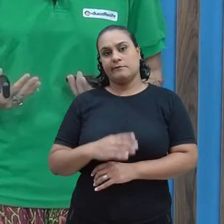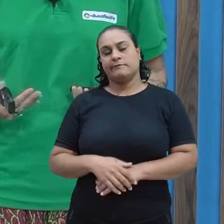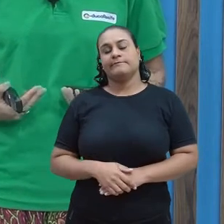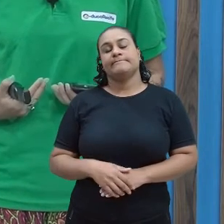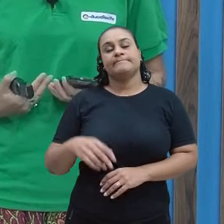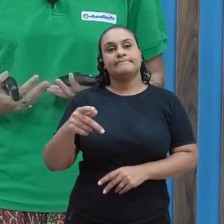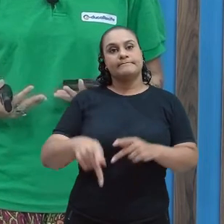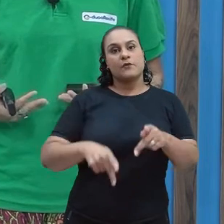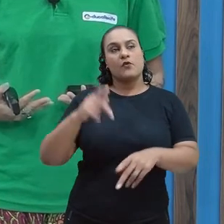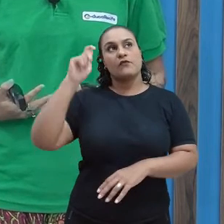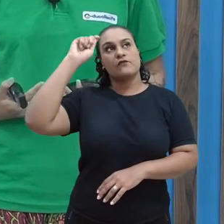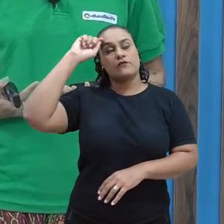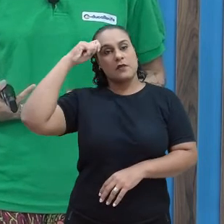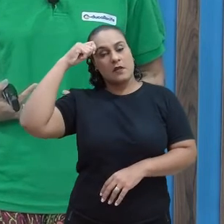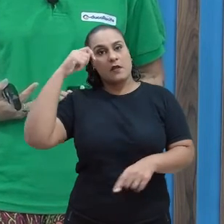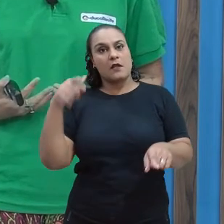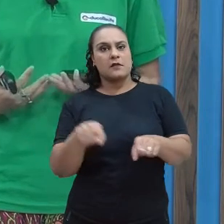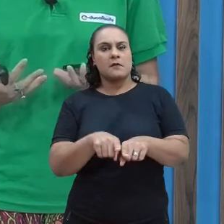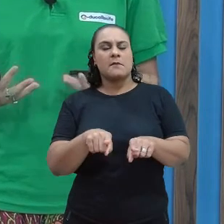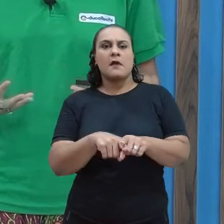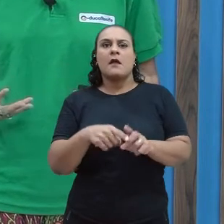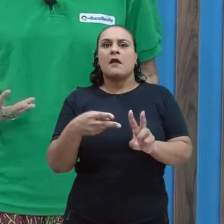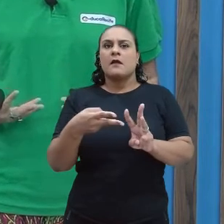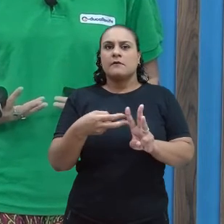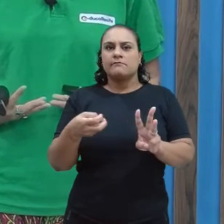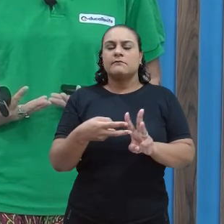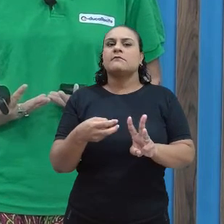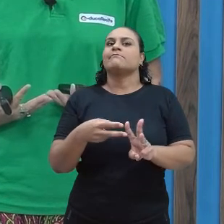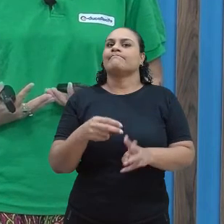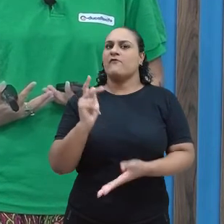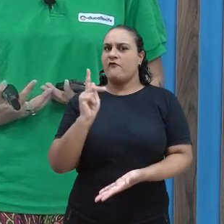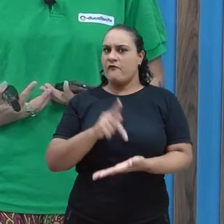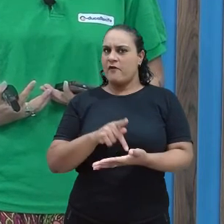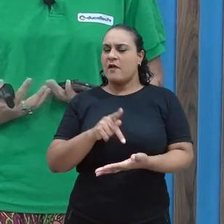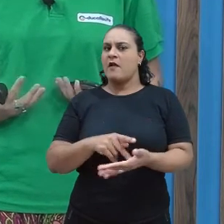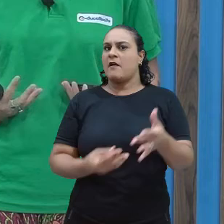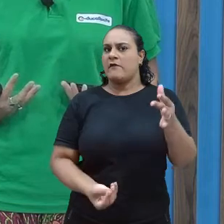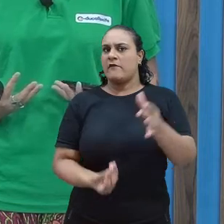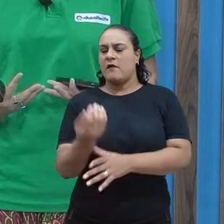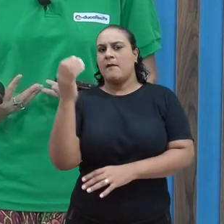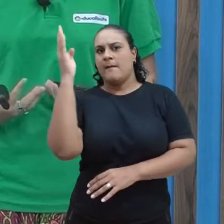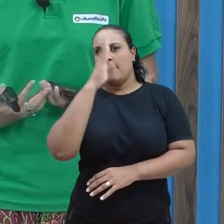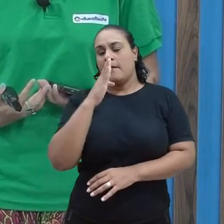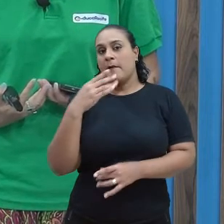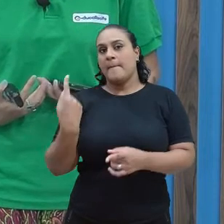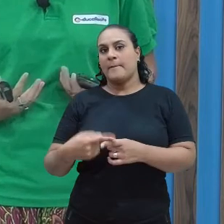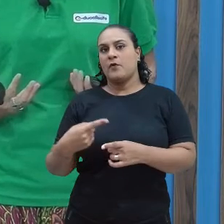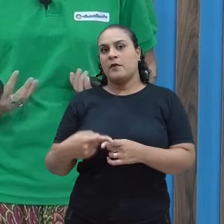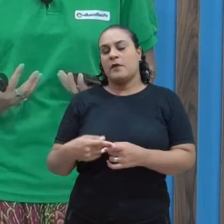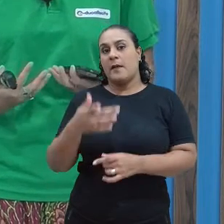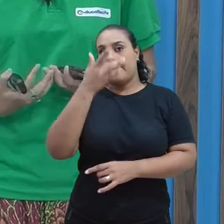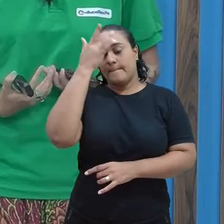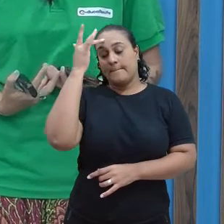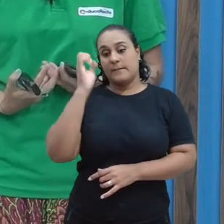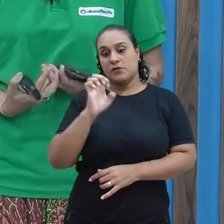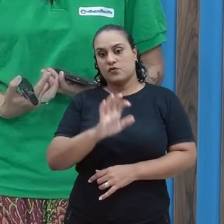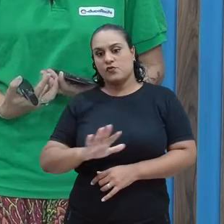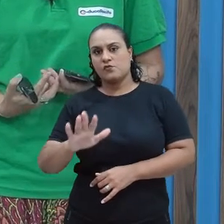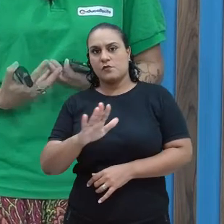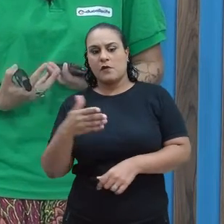os negros e os indígenas foram eles que realmente construíram os nossos países, porque os europeus, quando chegaram aqui